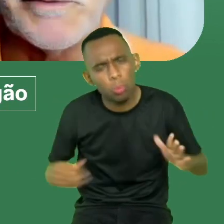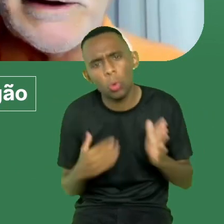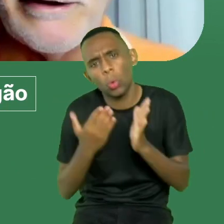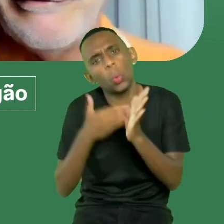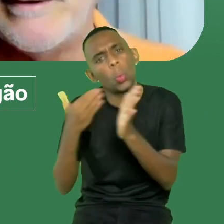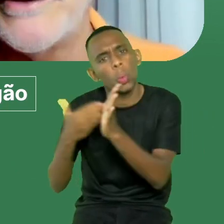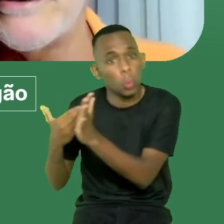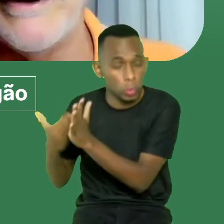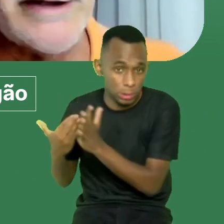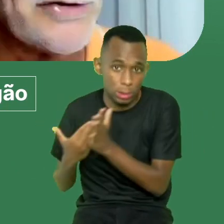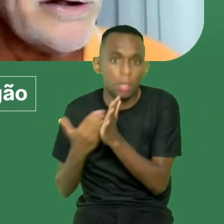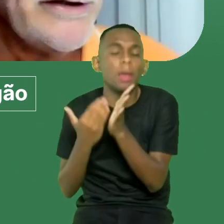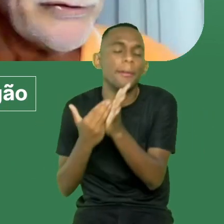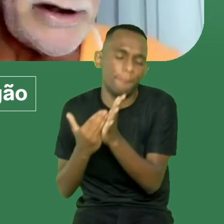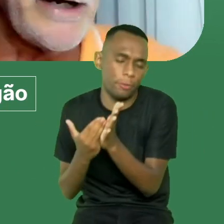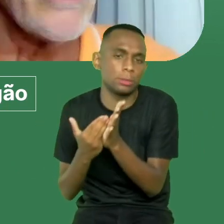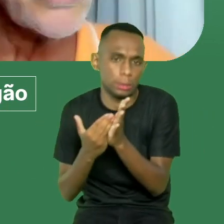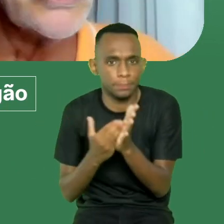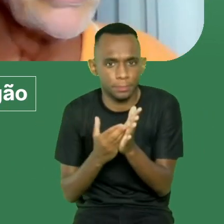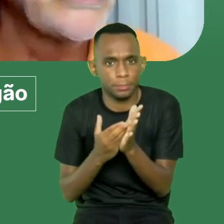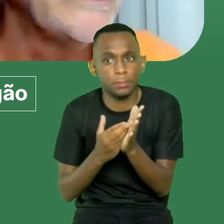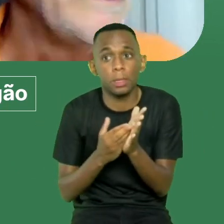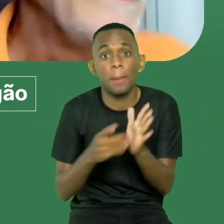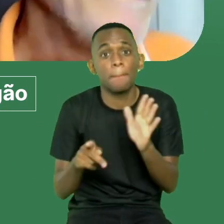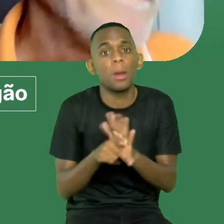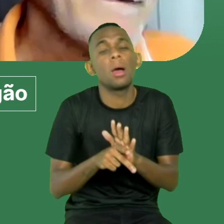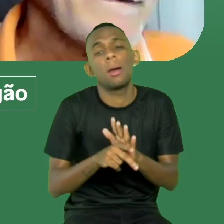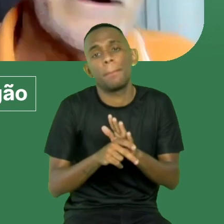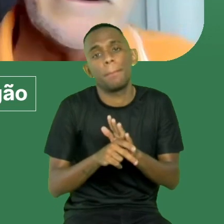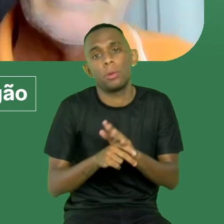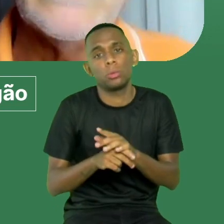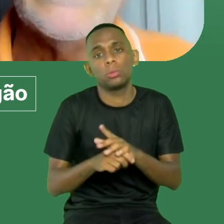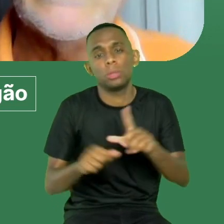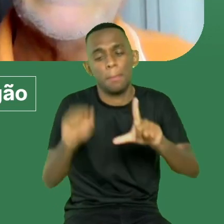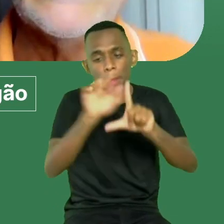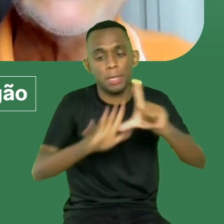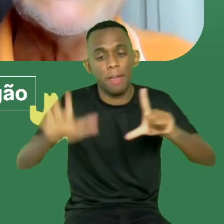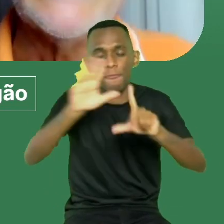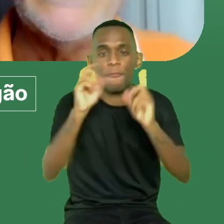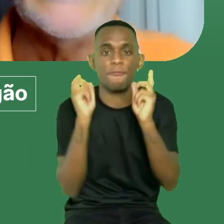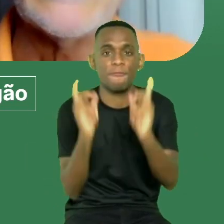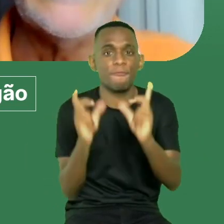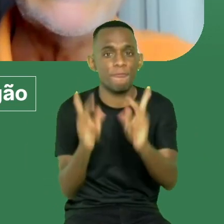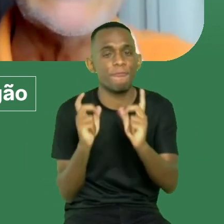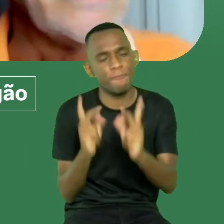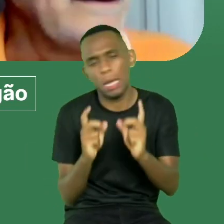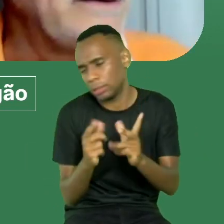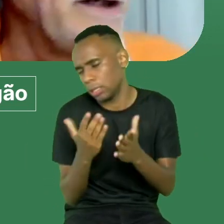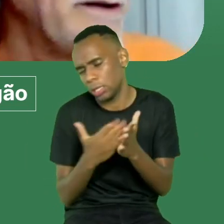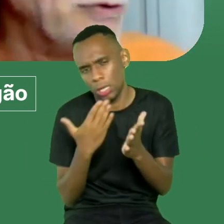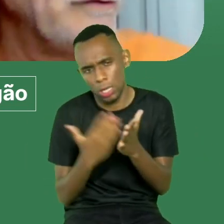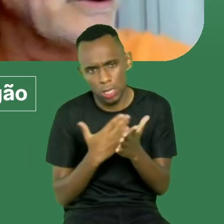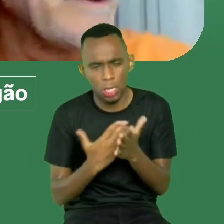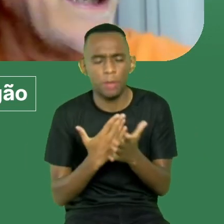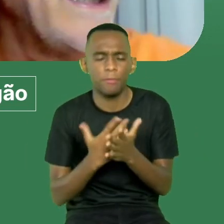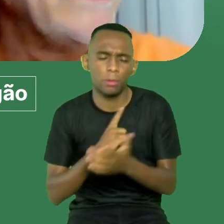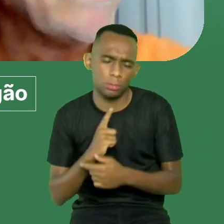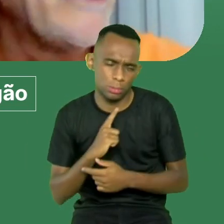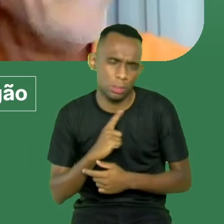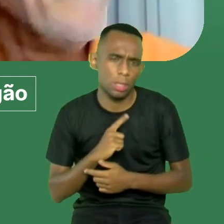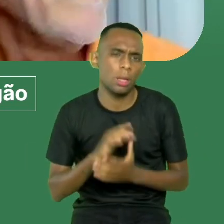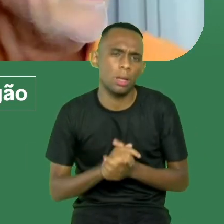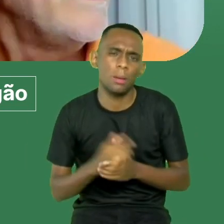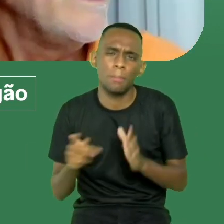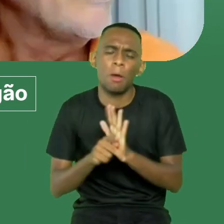nas grandes plataformas de venda de livros, tem alguns, né? Uhum. Tem naqueles sebos